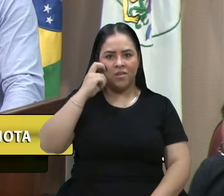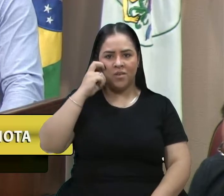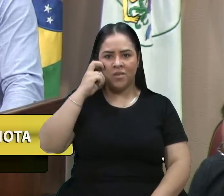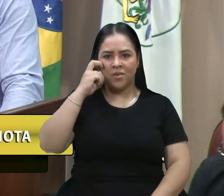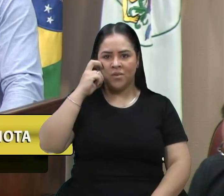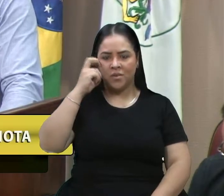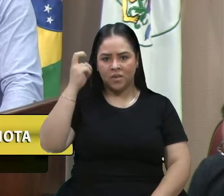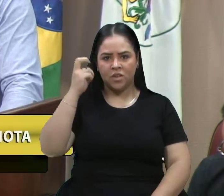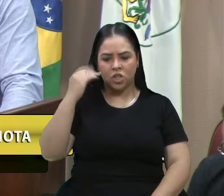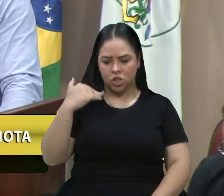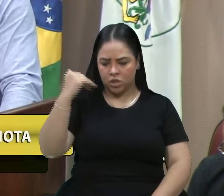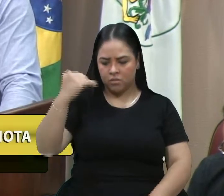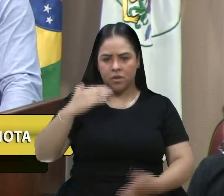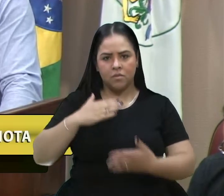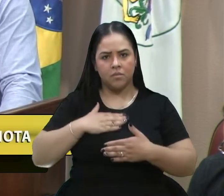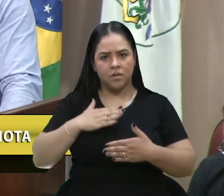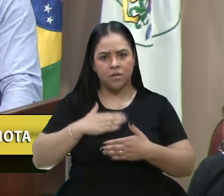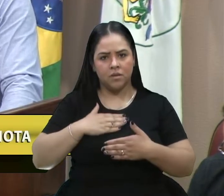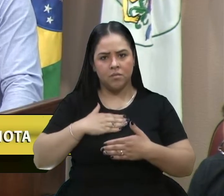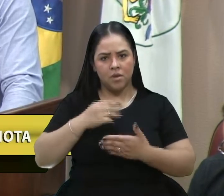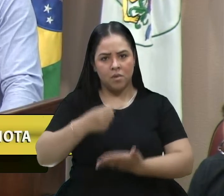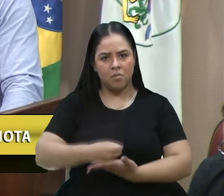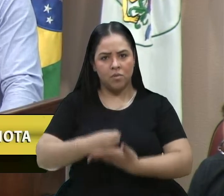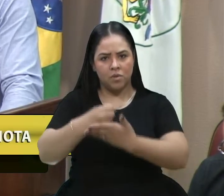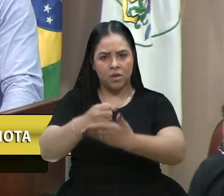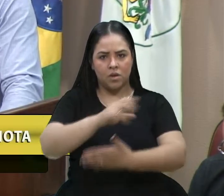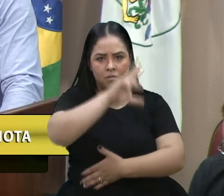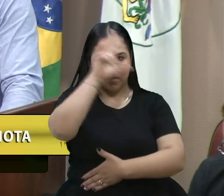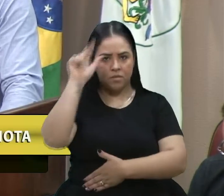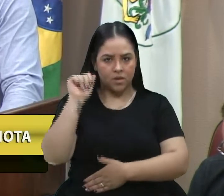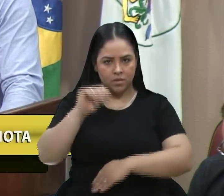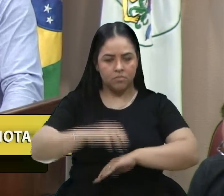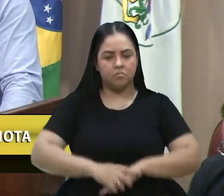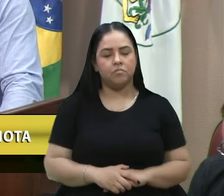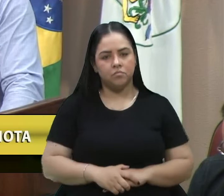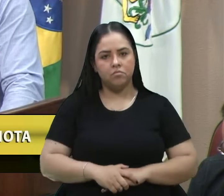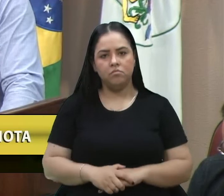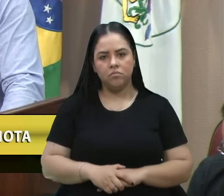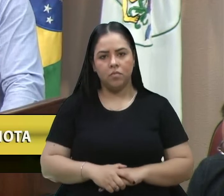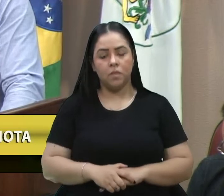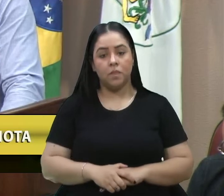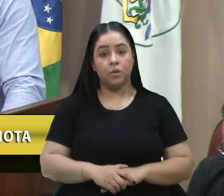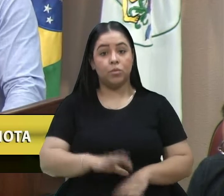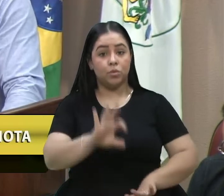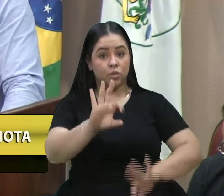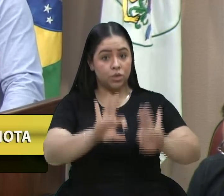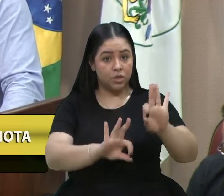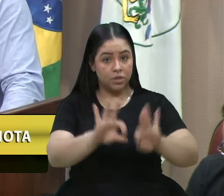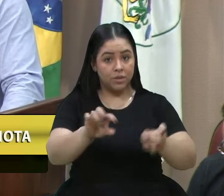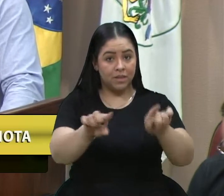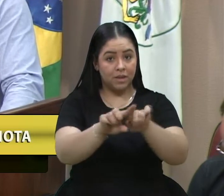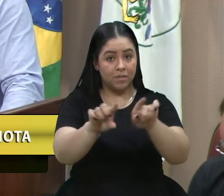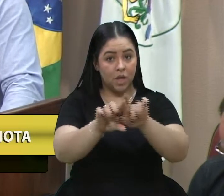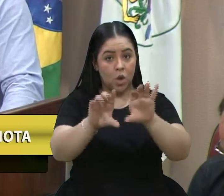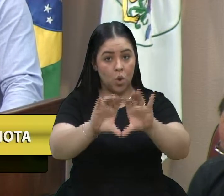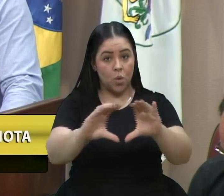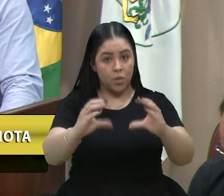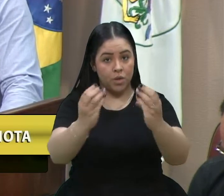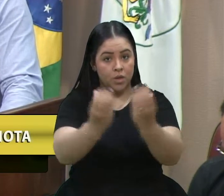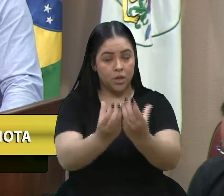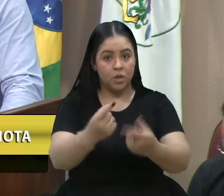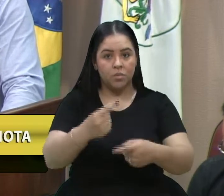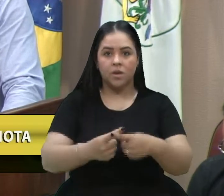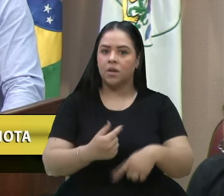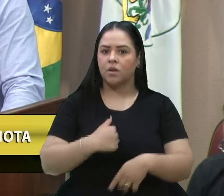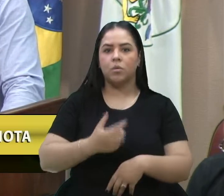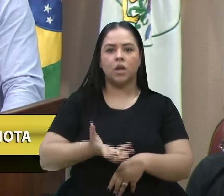Fui chamado lá para dar apoio para o prefeito, para o projeto e para a comunidade, porque eu queria ouvir